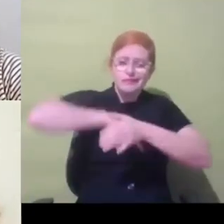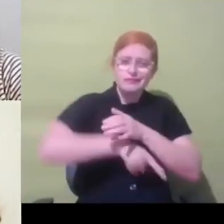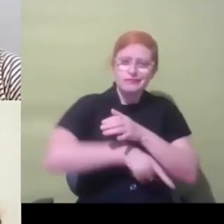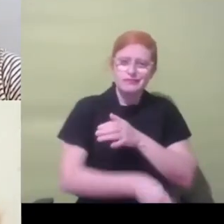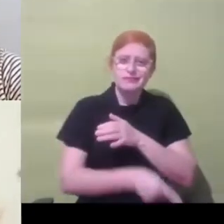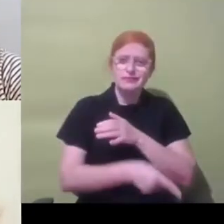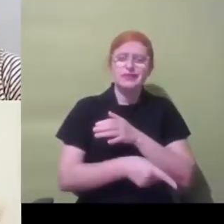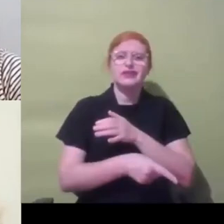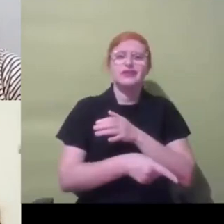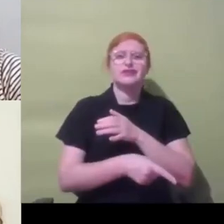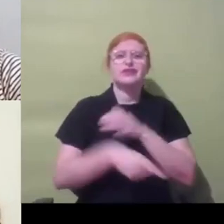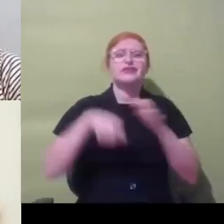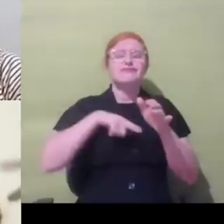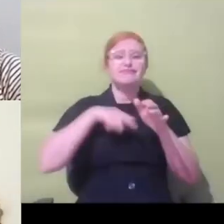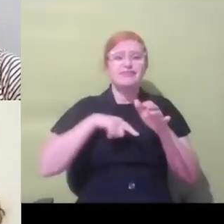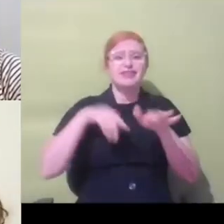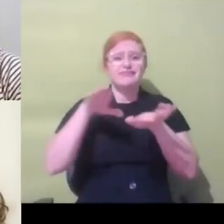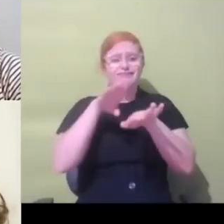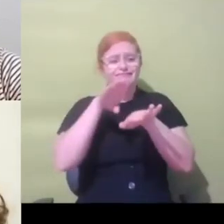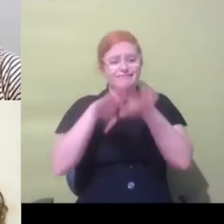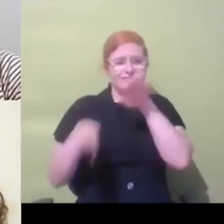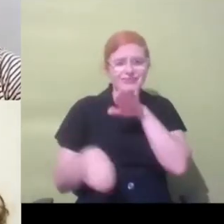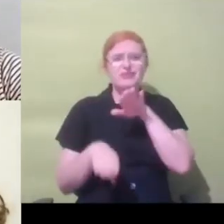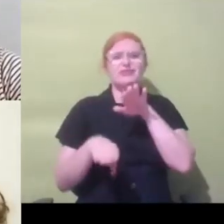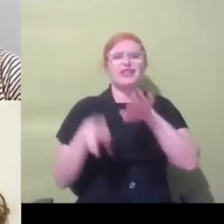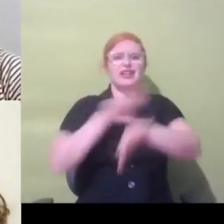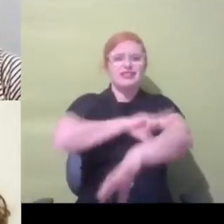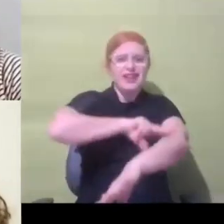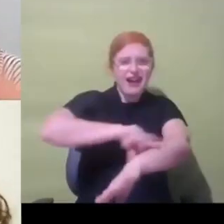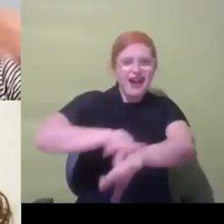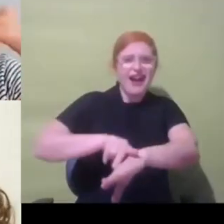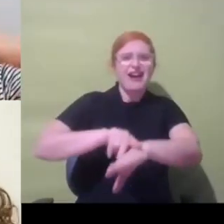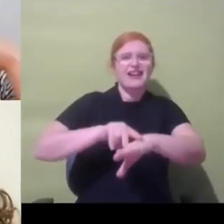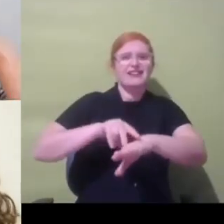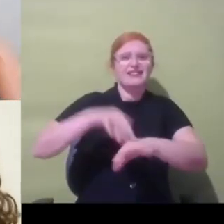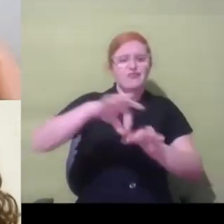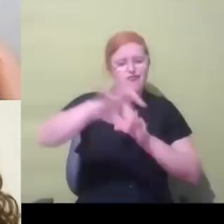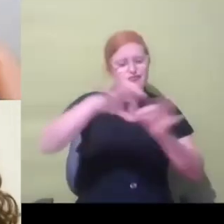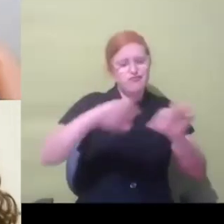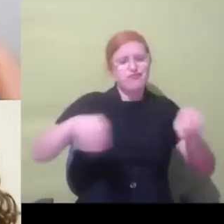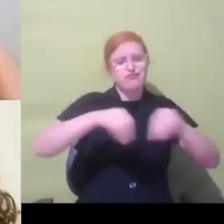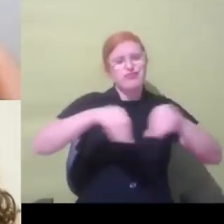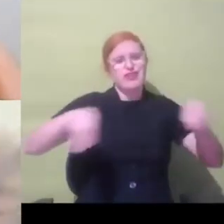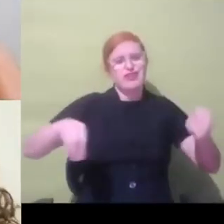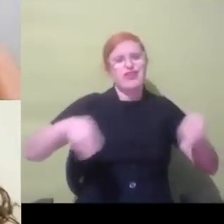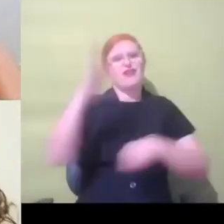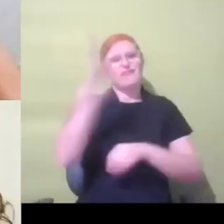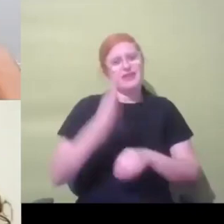pelas desigualdades de raça, classe e territoriais no Brasil. E aí eu acho que isso traz um